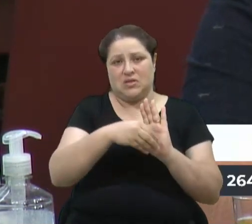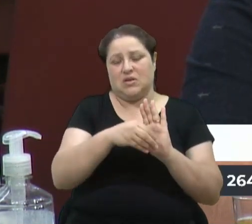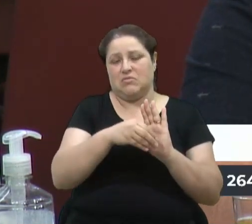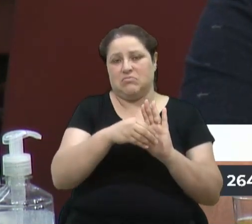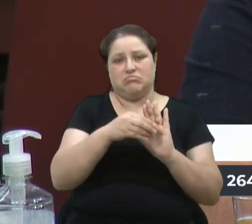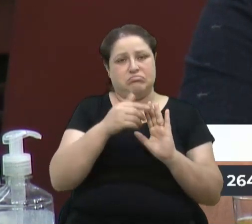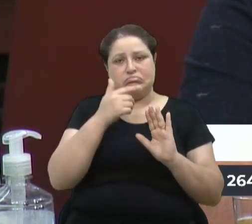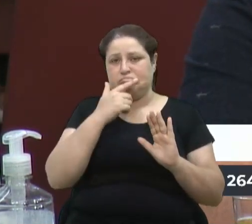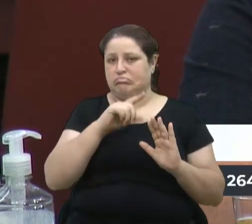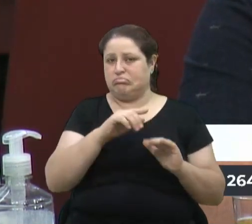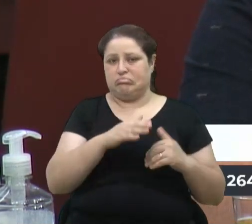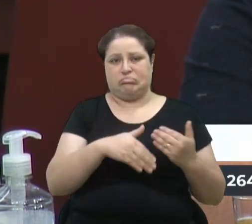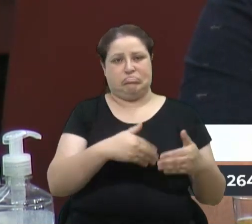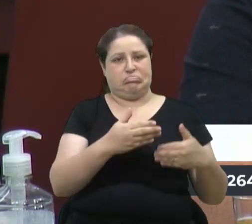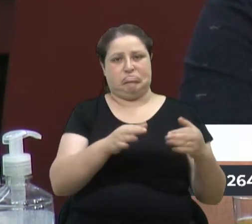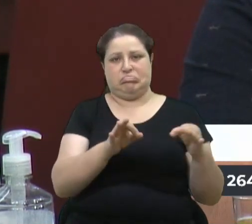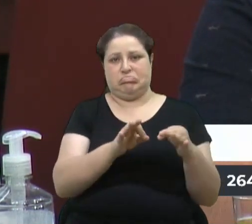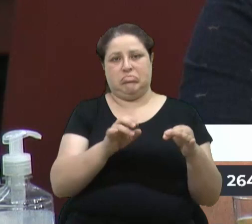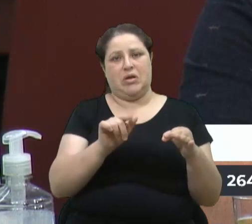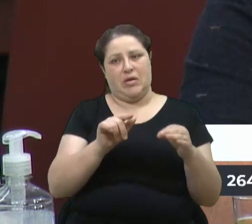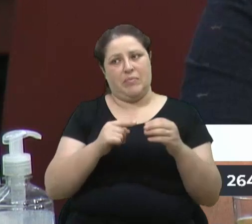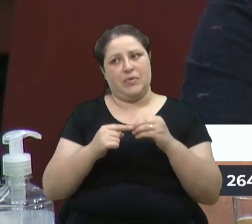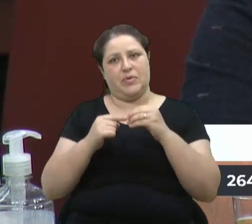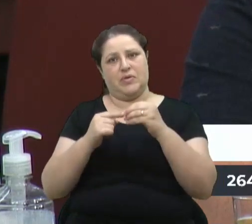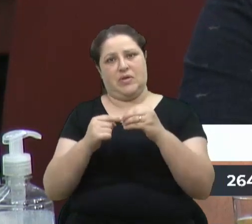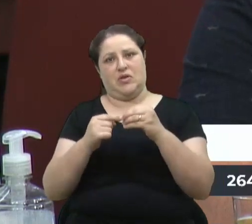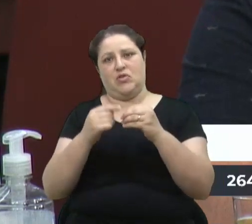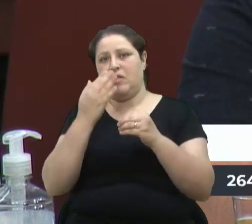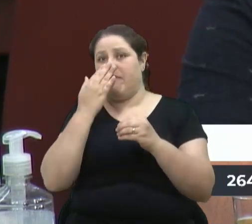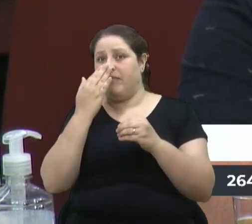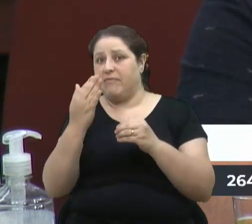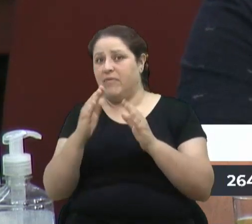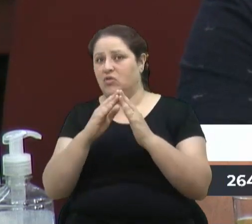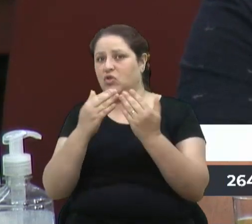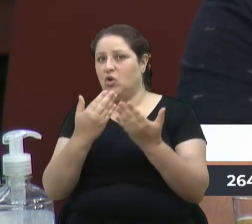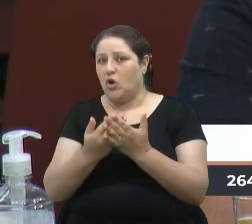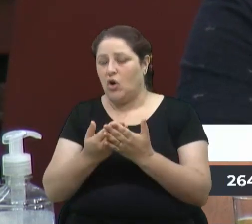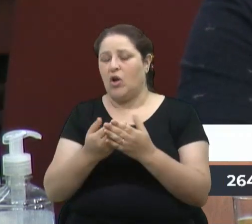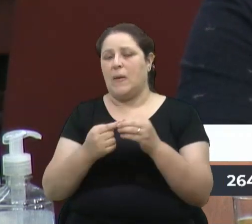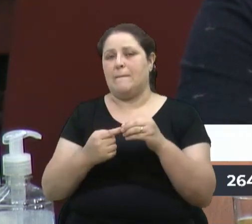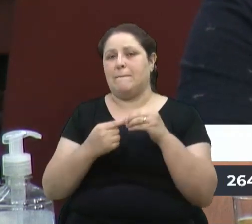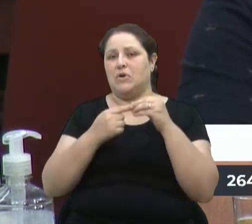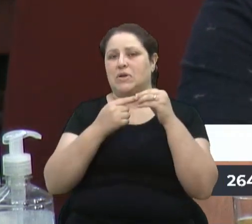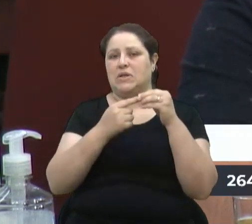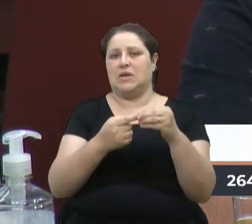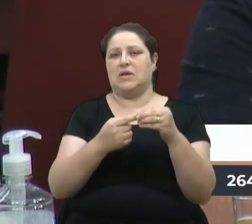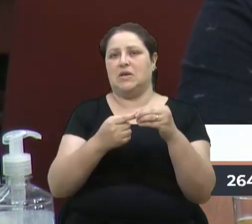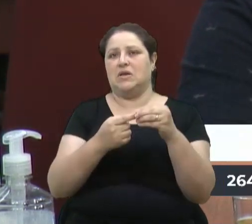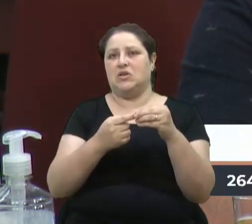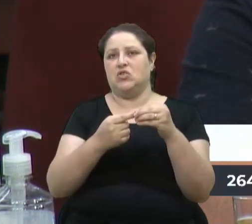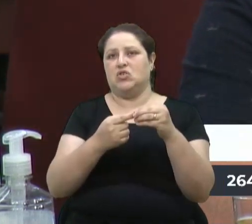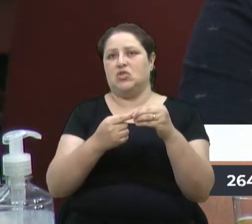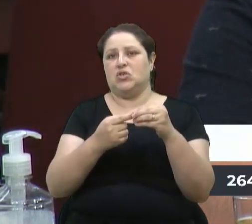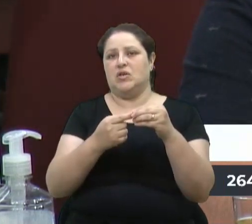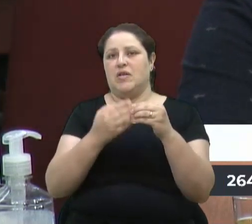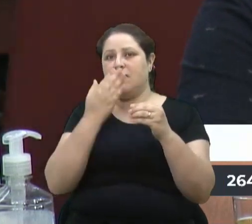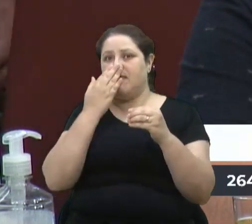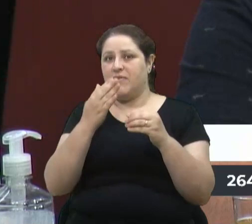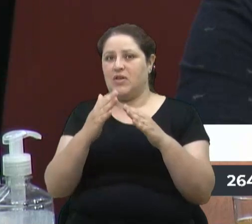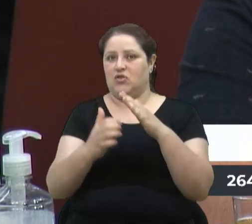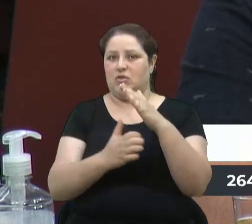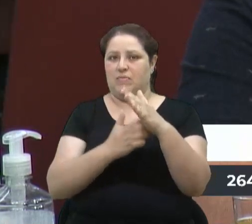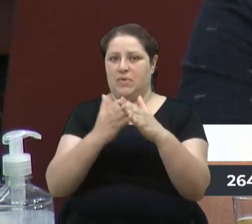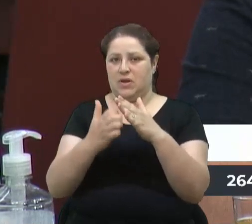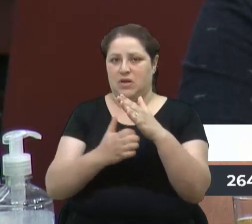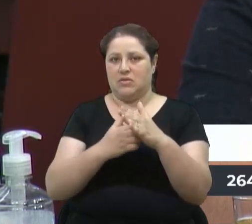andam. E é prioridade. Prioridade em frente à escola, prioridade em frente a empresas,